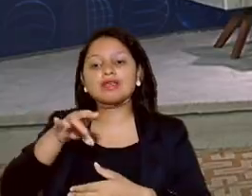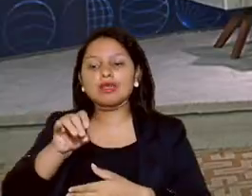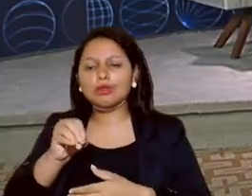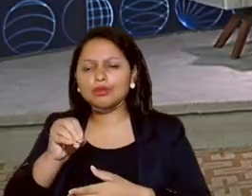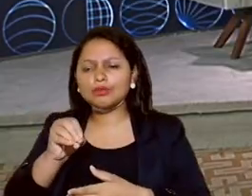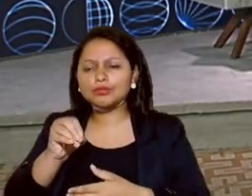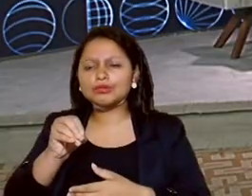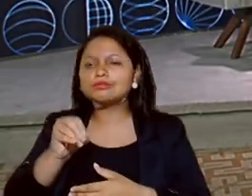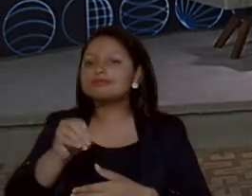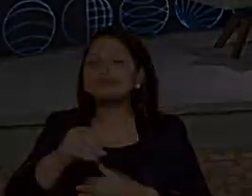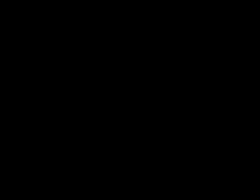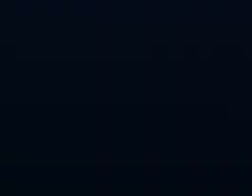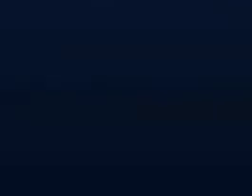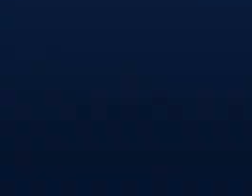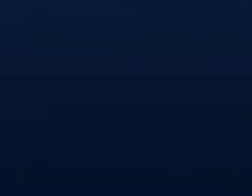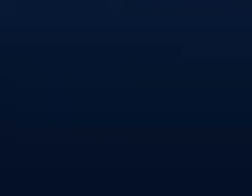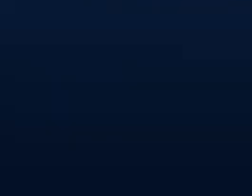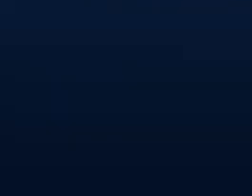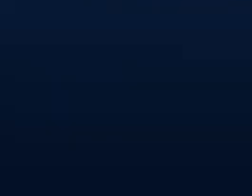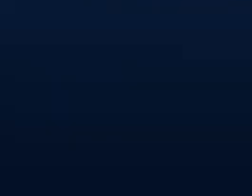Alencar Rogério